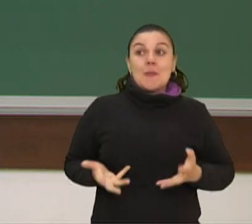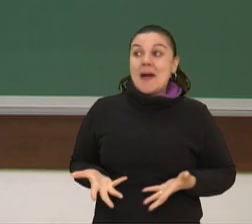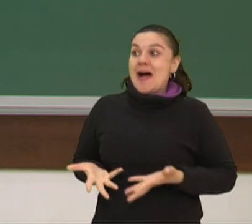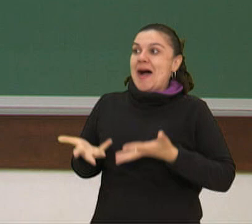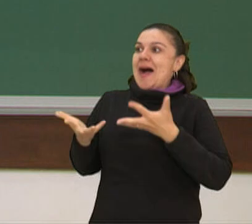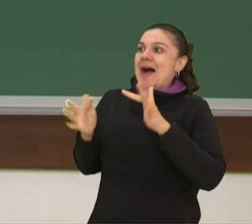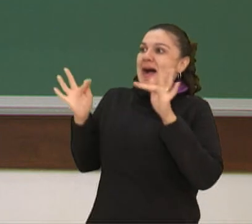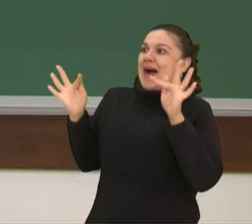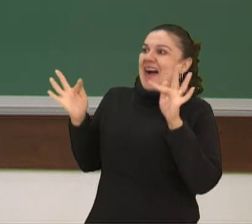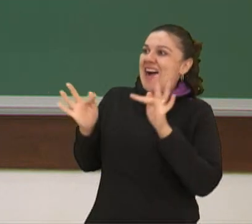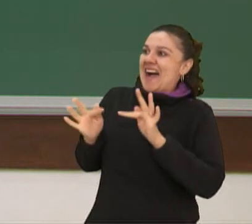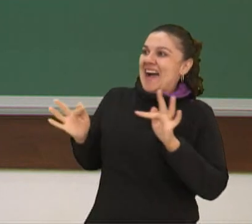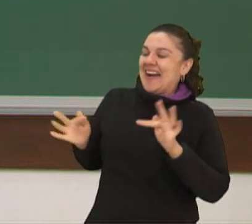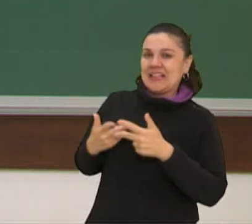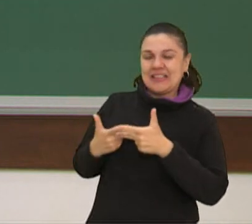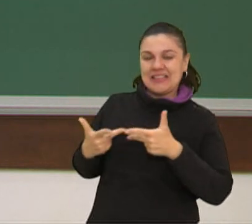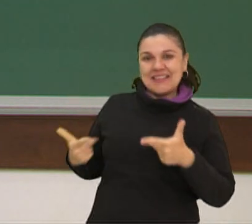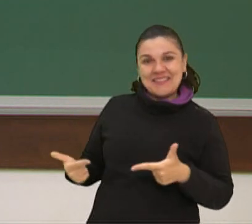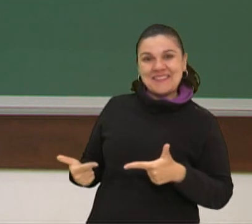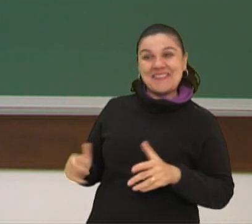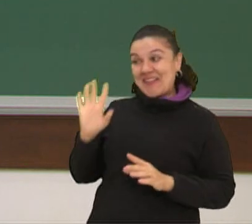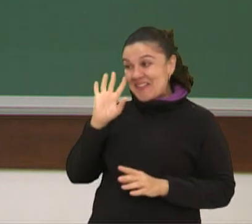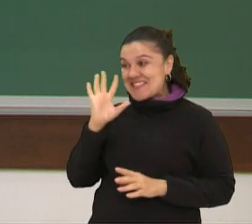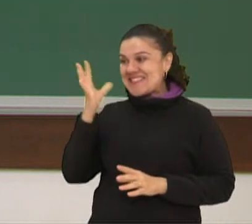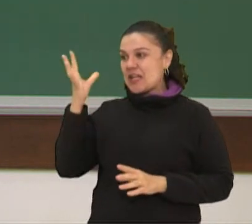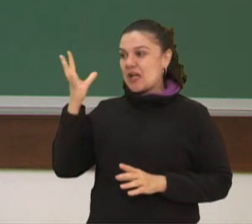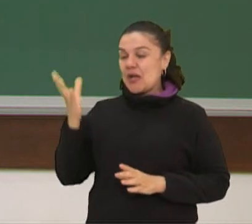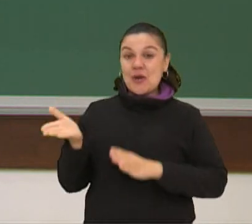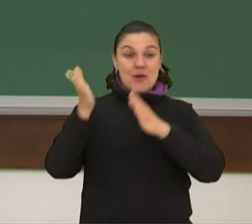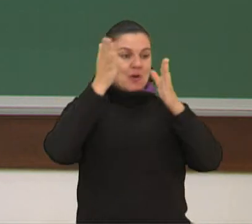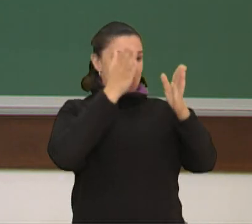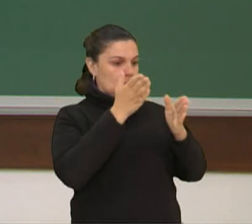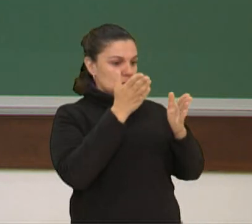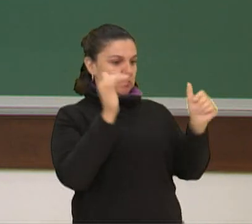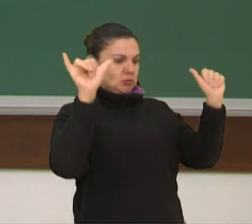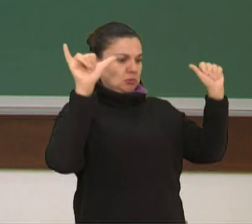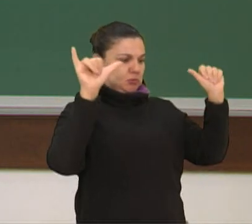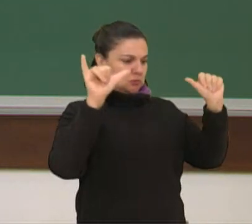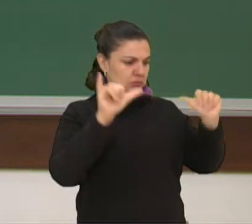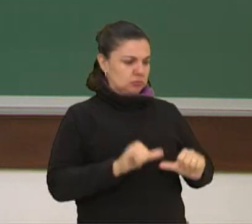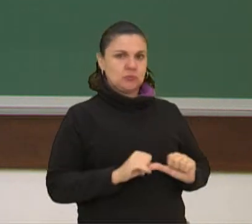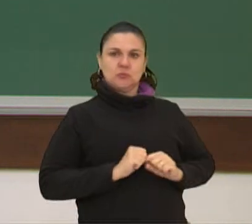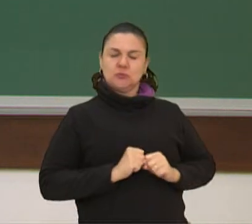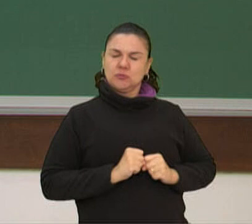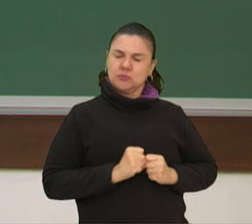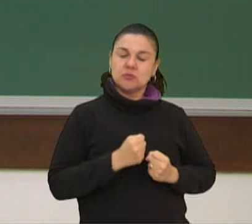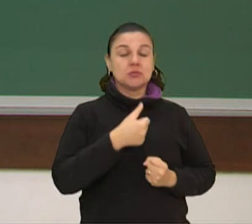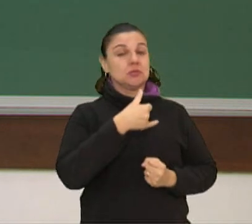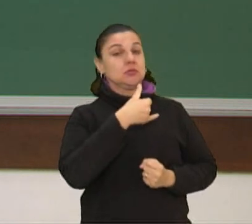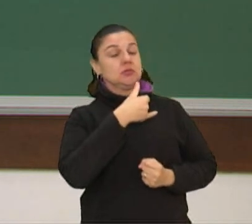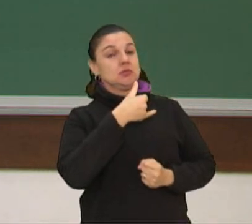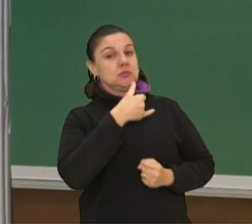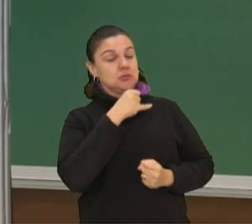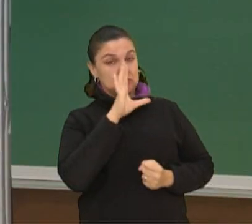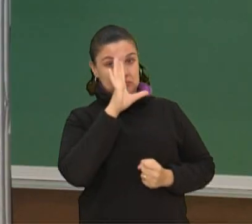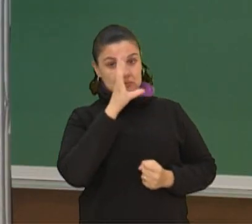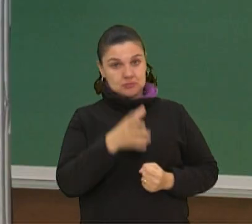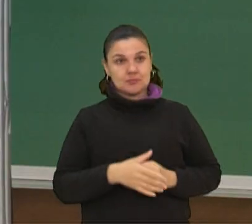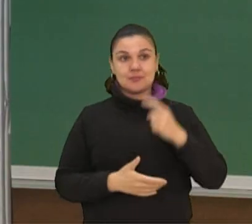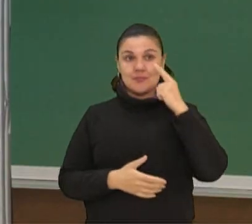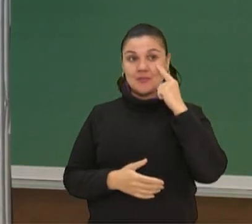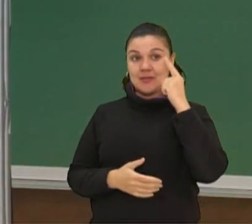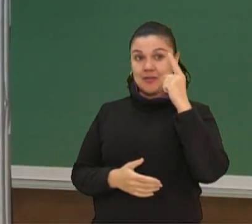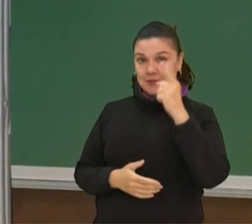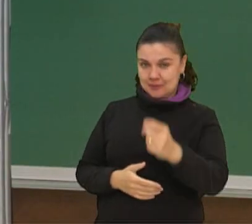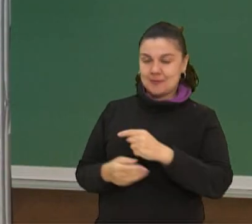o domínio das paixões. Essa segunda está ligada ao primeiro. O que é paixão? A paixão é todo esse conjunto